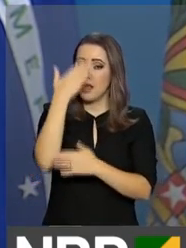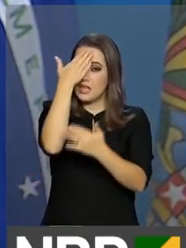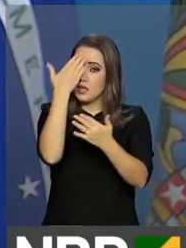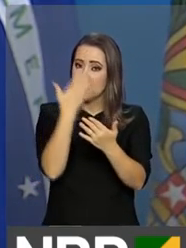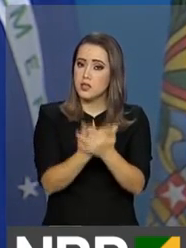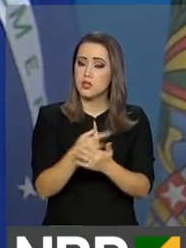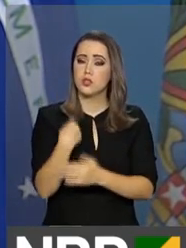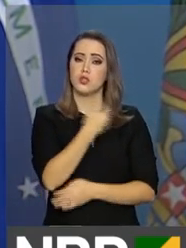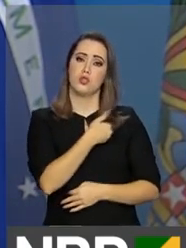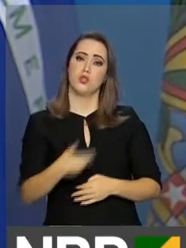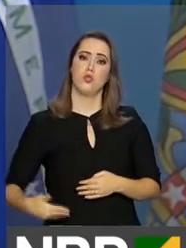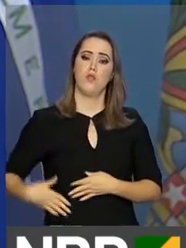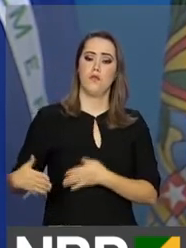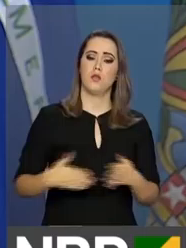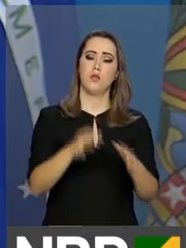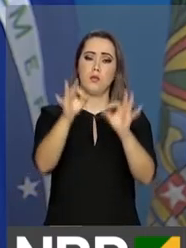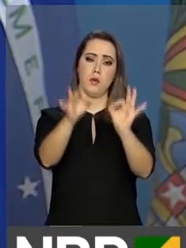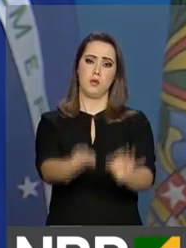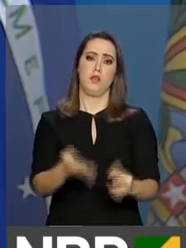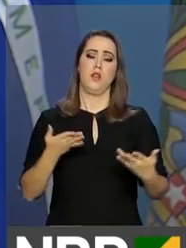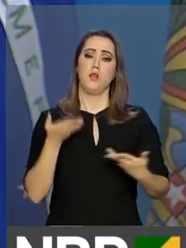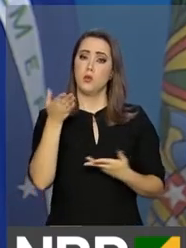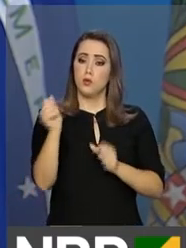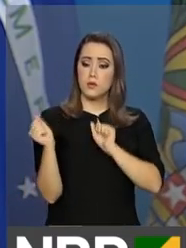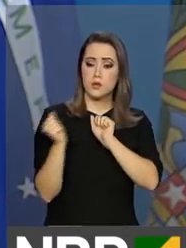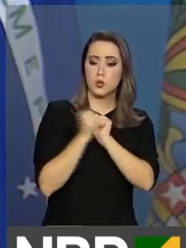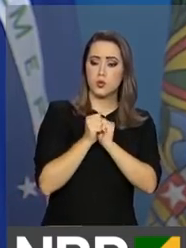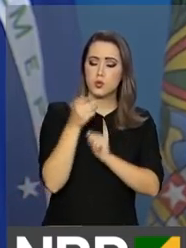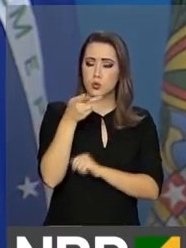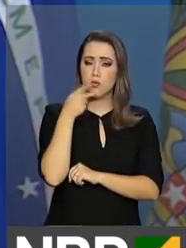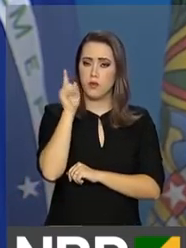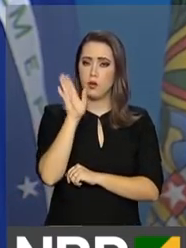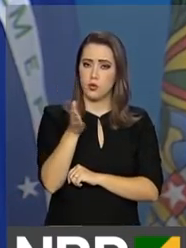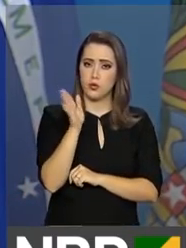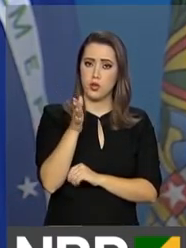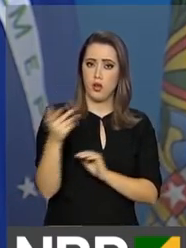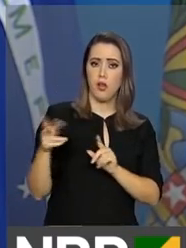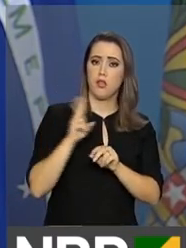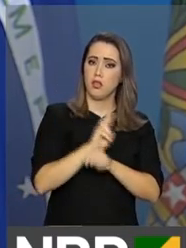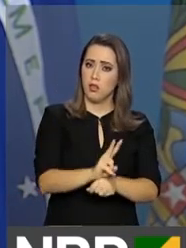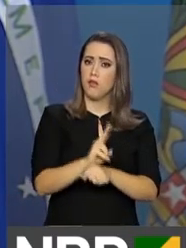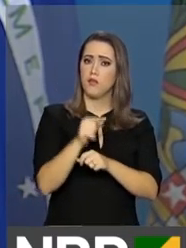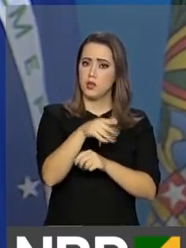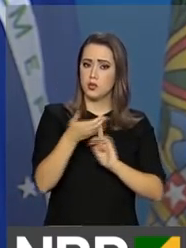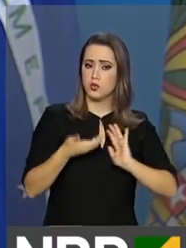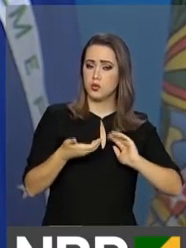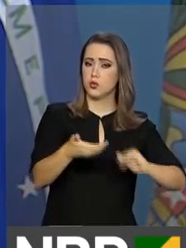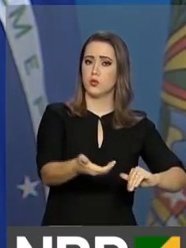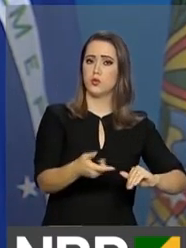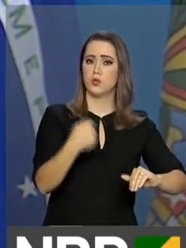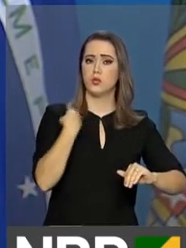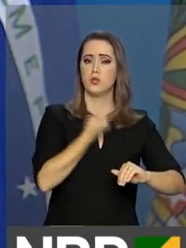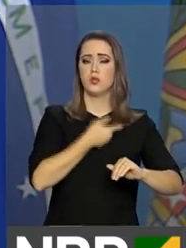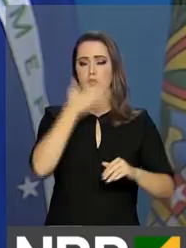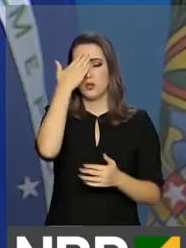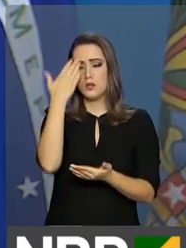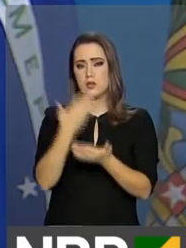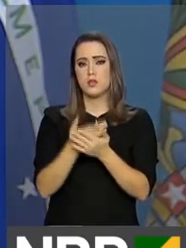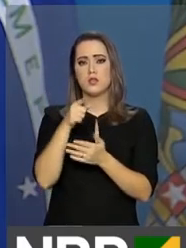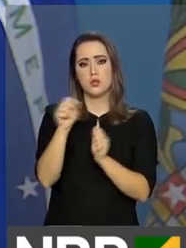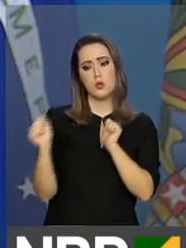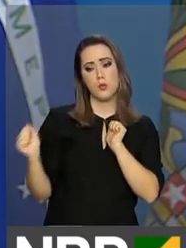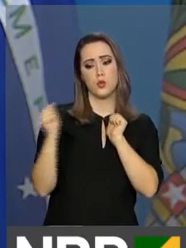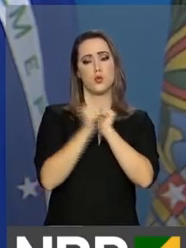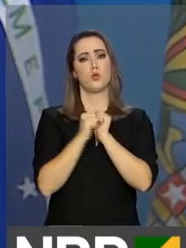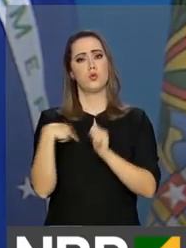acredite que o governo está no caminho certo, como você tem mencionado e defendido no Congresso Nacional, e acredite que nós vamos